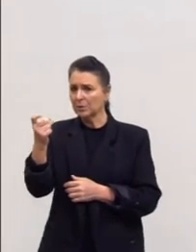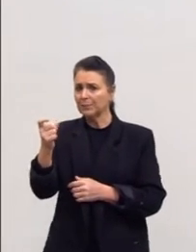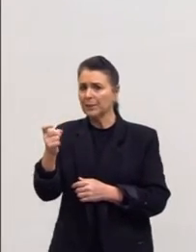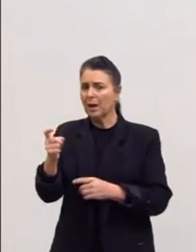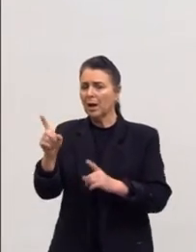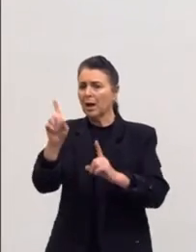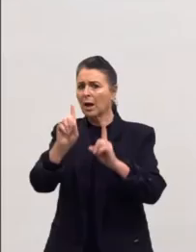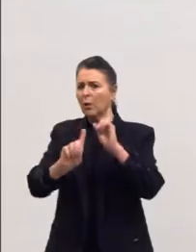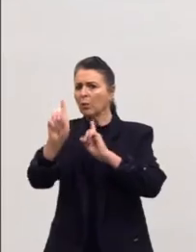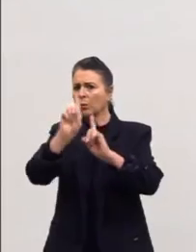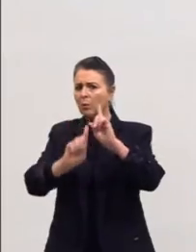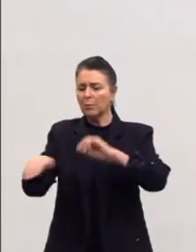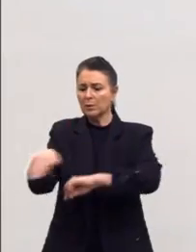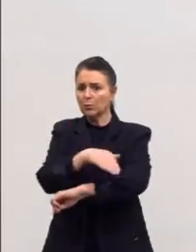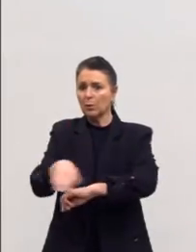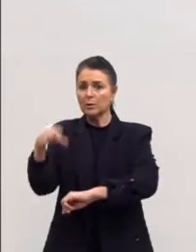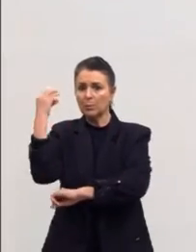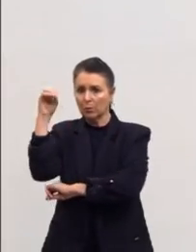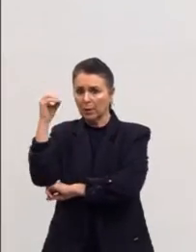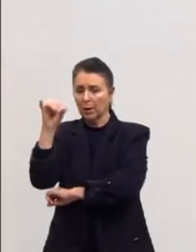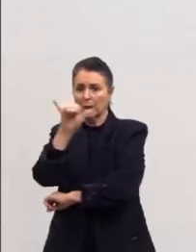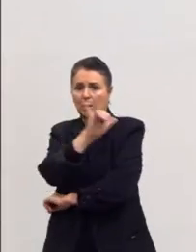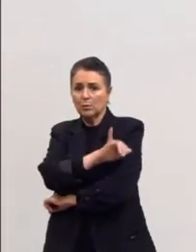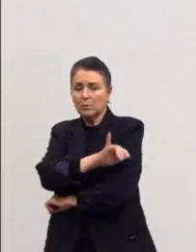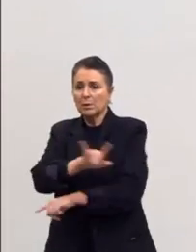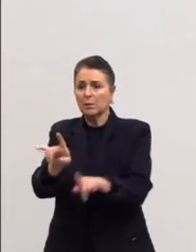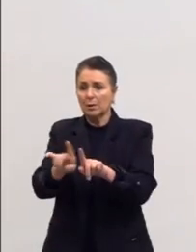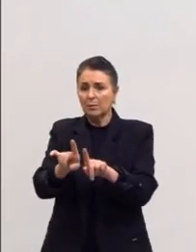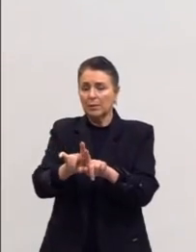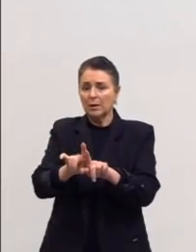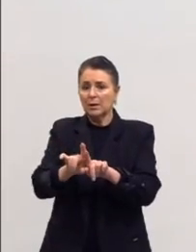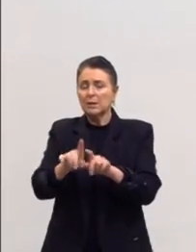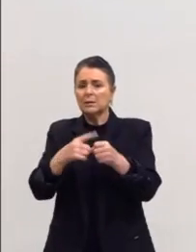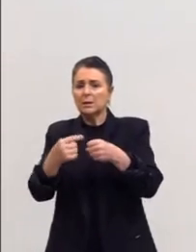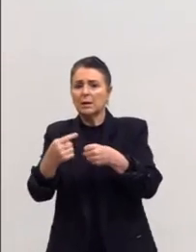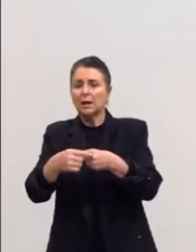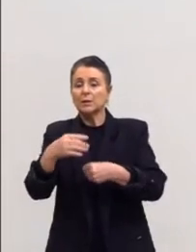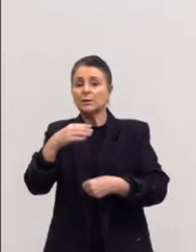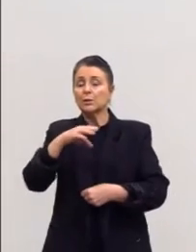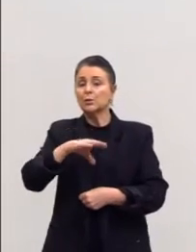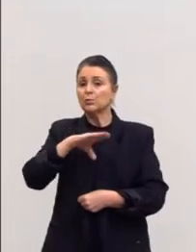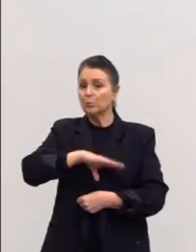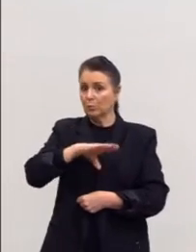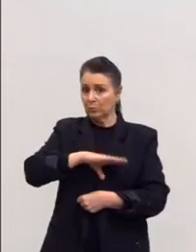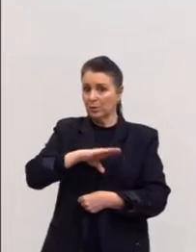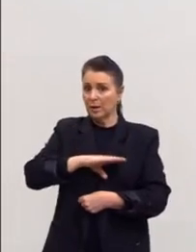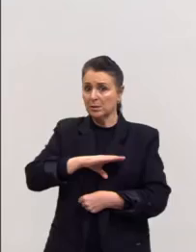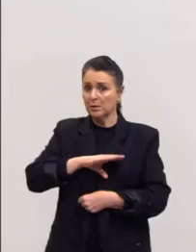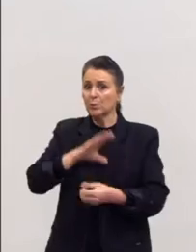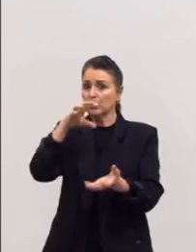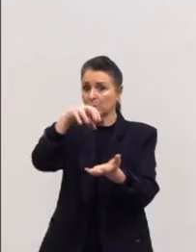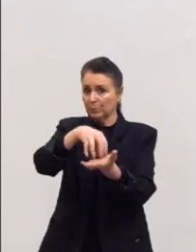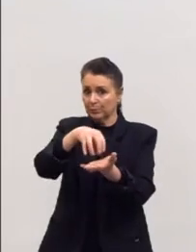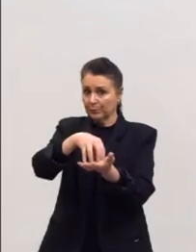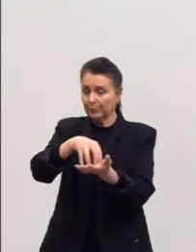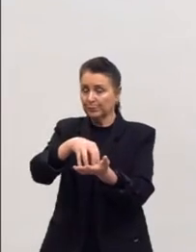ruas aqui de Porto Alegre e do Rio de Janeiro enfim da cidade onde os portugueses colonizaram Porque canal ele não era um equipamento